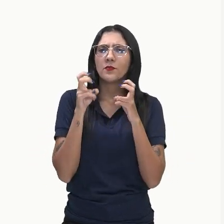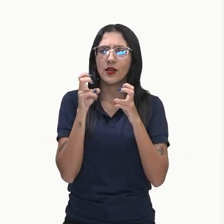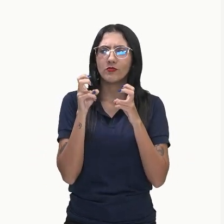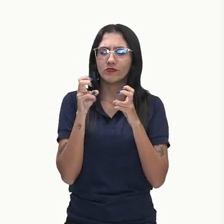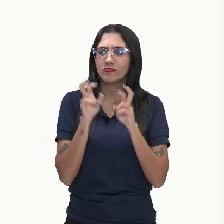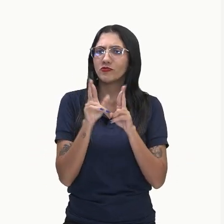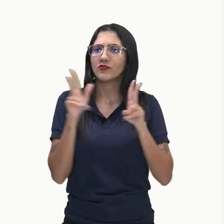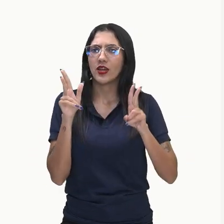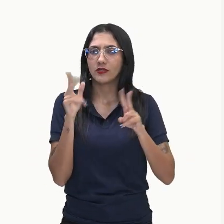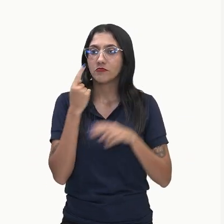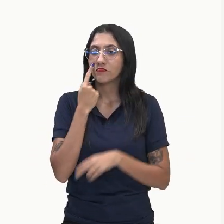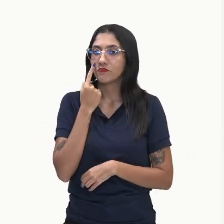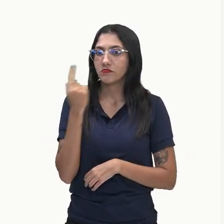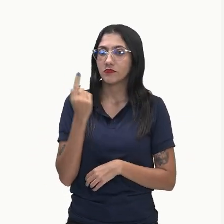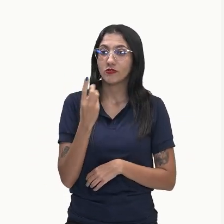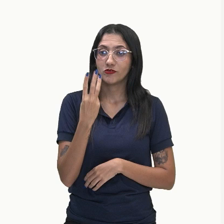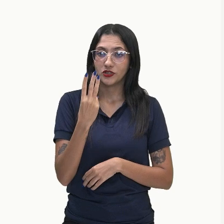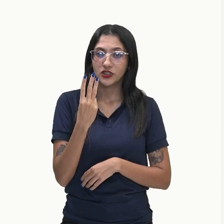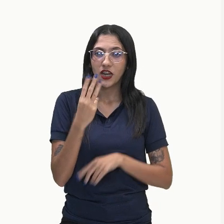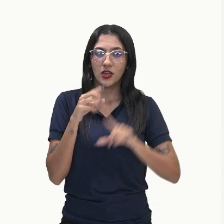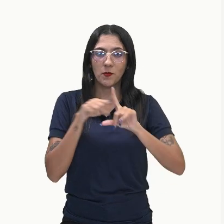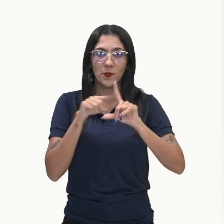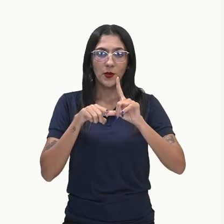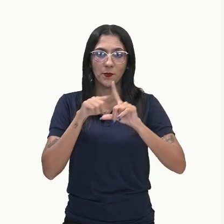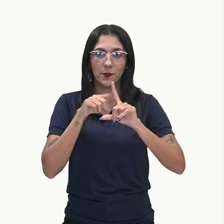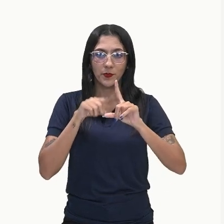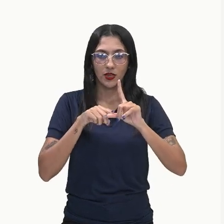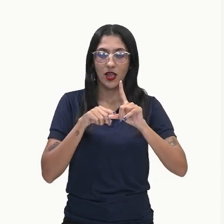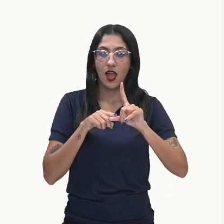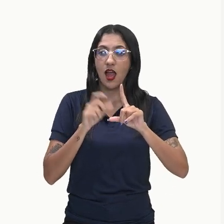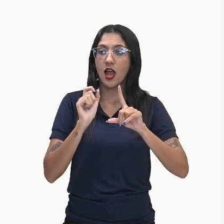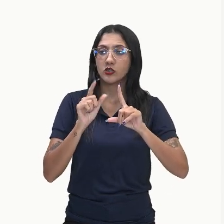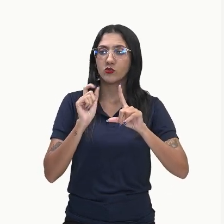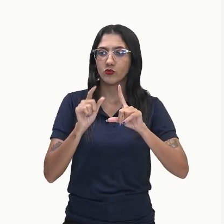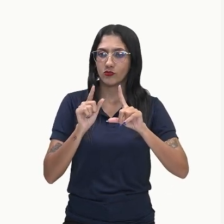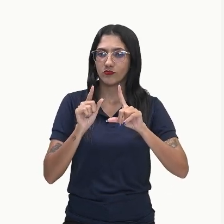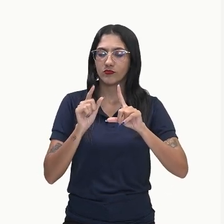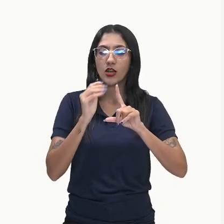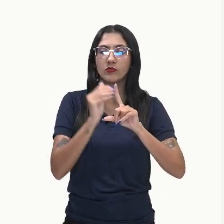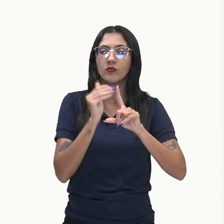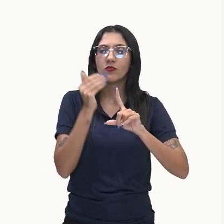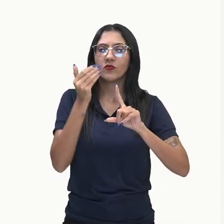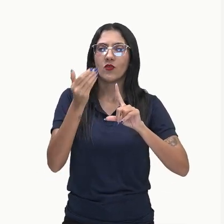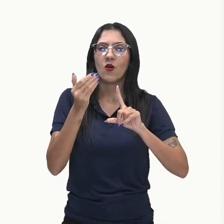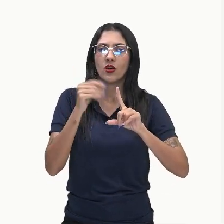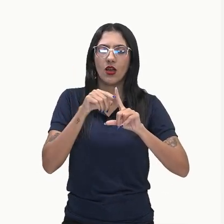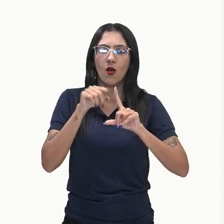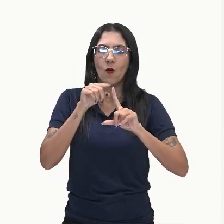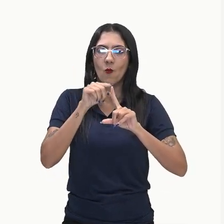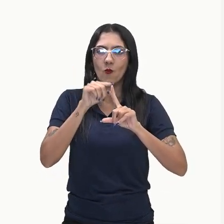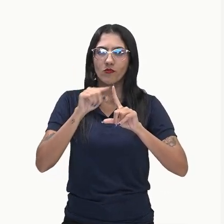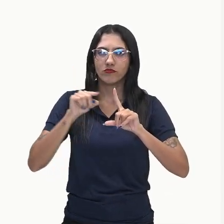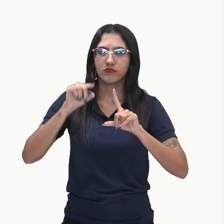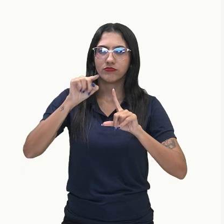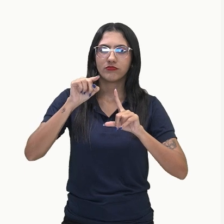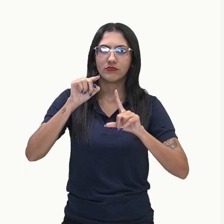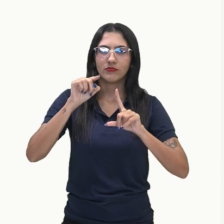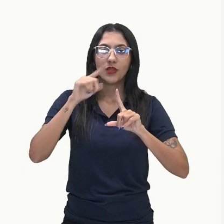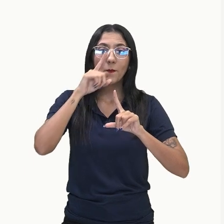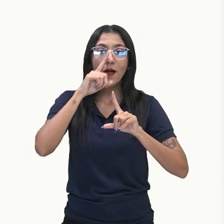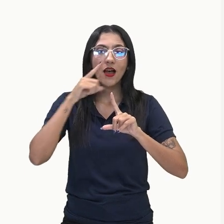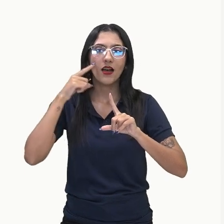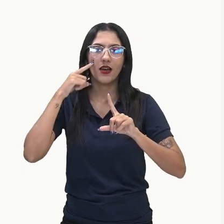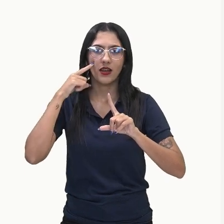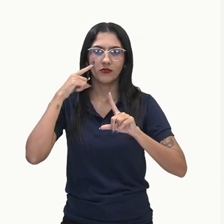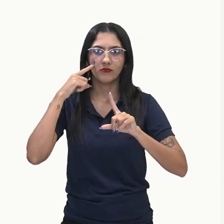os três ângulos internos nesse tom azul e temos os três ângulos externos no tom amarelo. Tudo